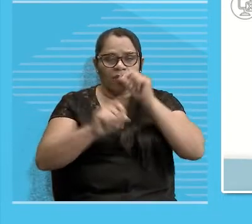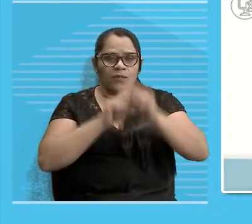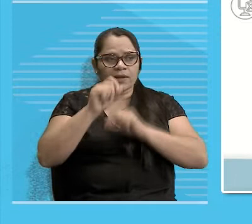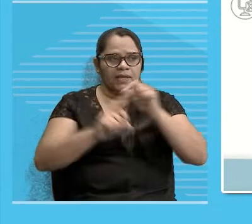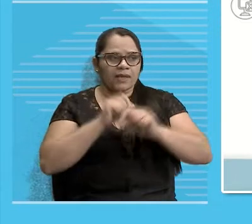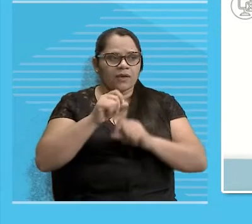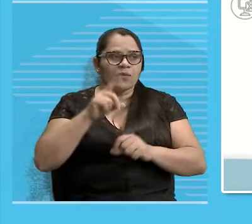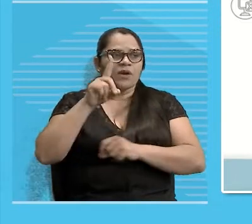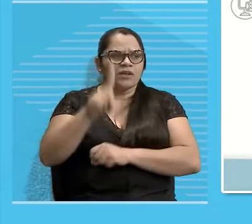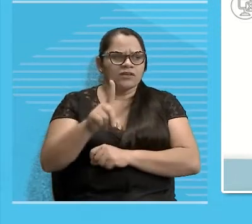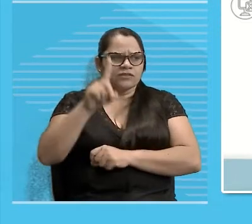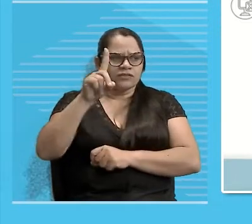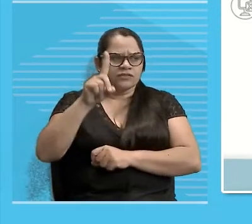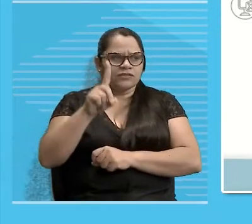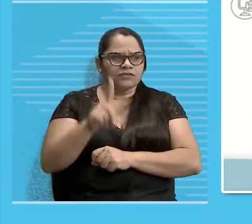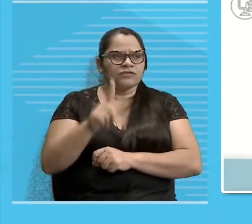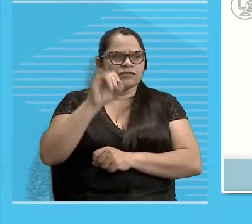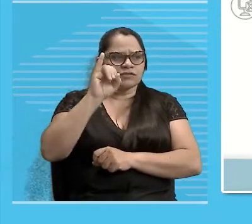Diagonalidade.